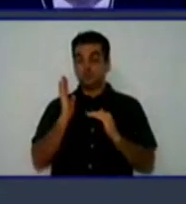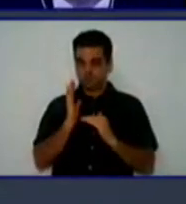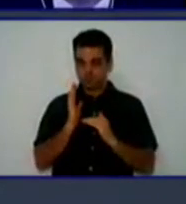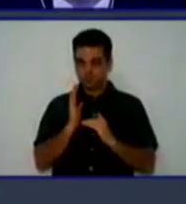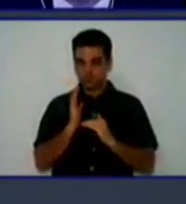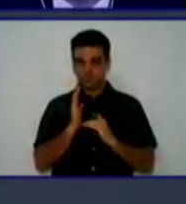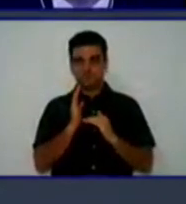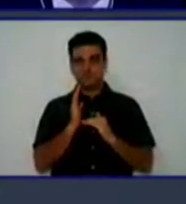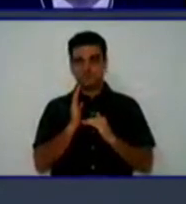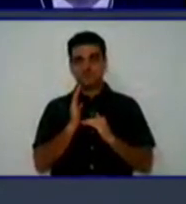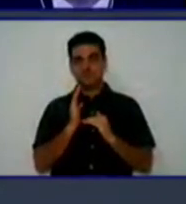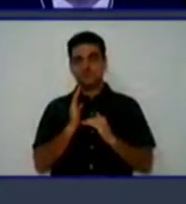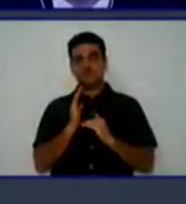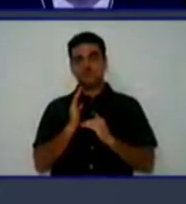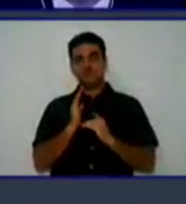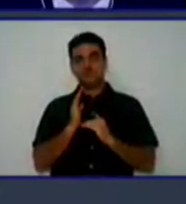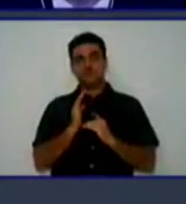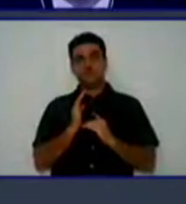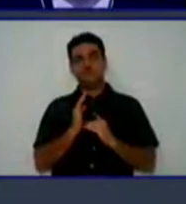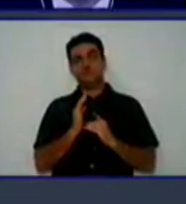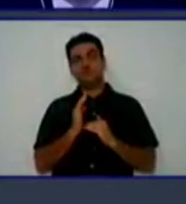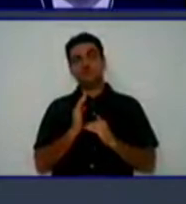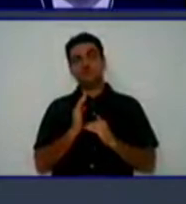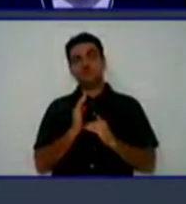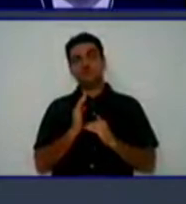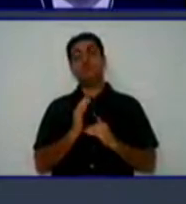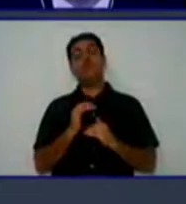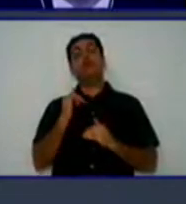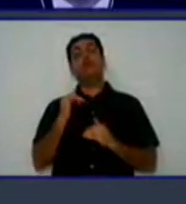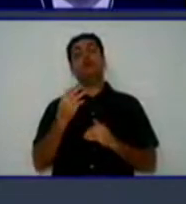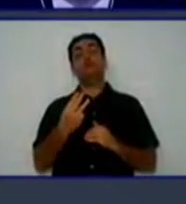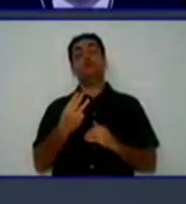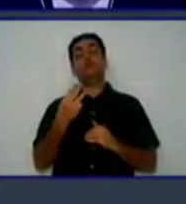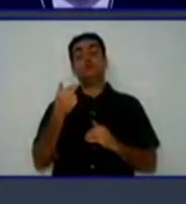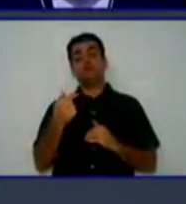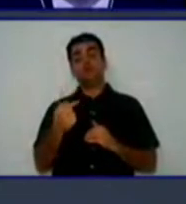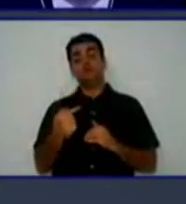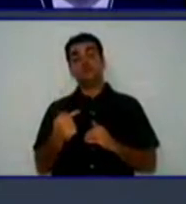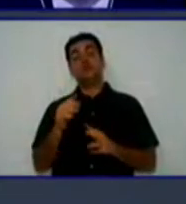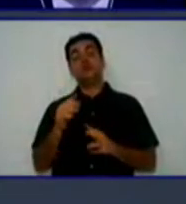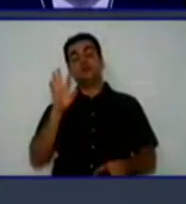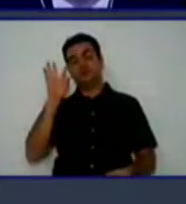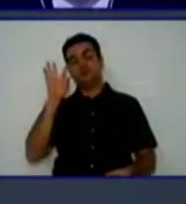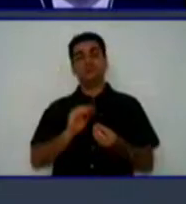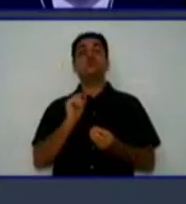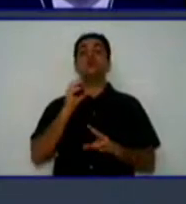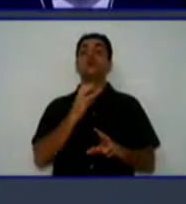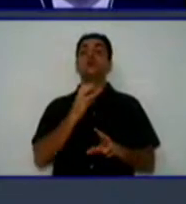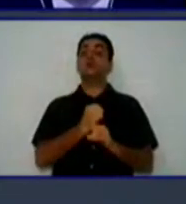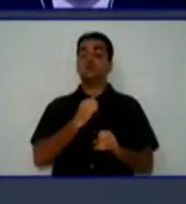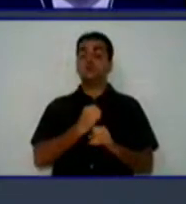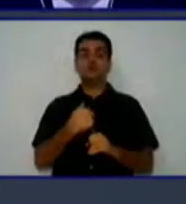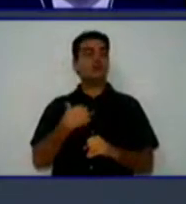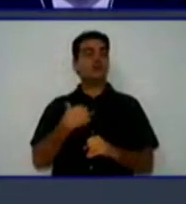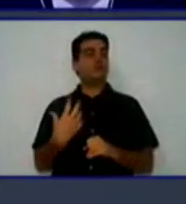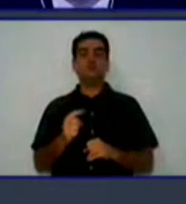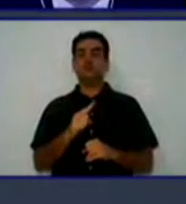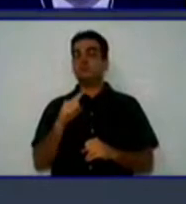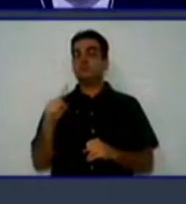ementa sugestiva, eminente presidente, é o 37, é a conclusão final de contas desaprovadas